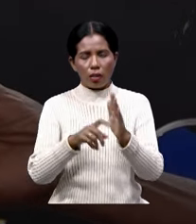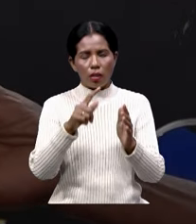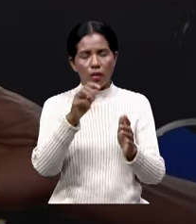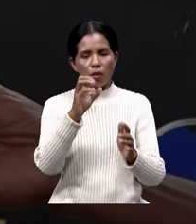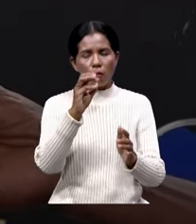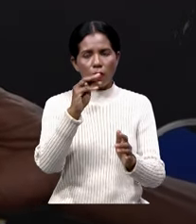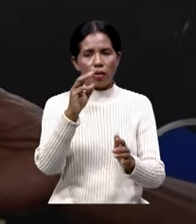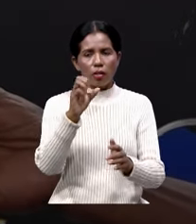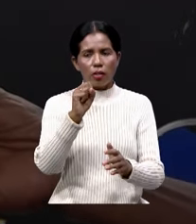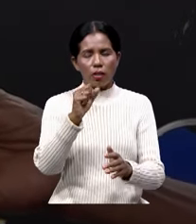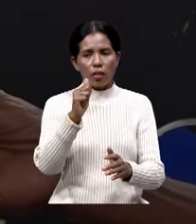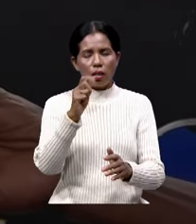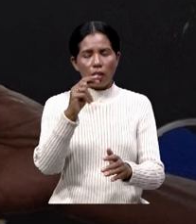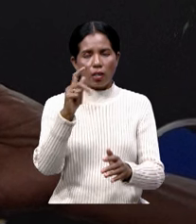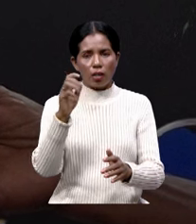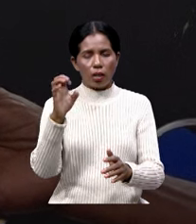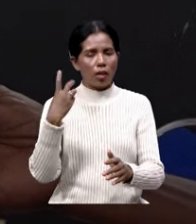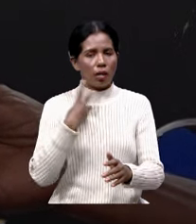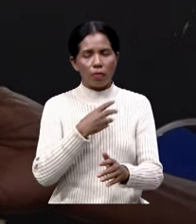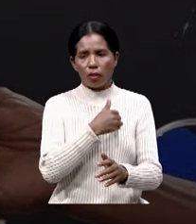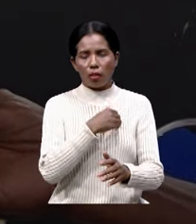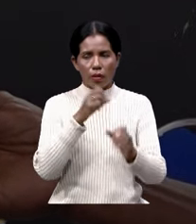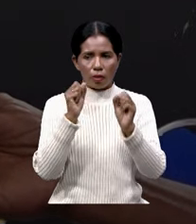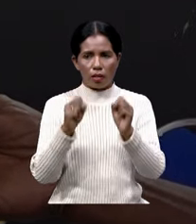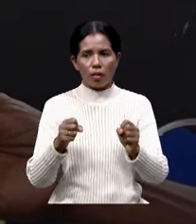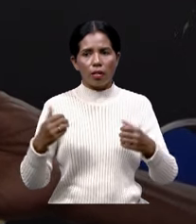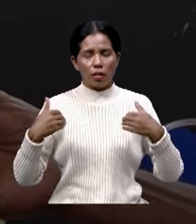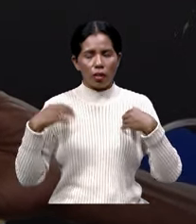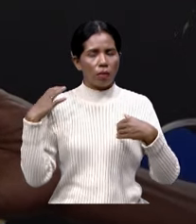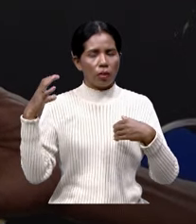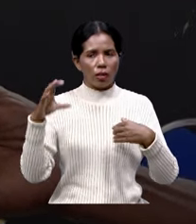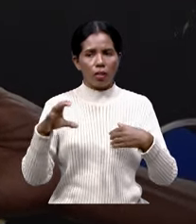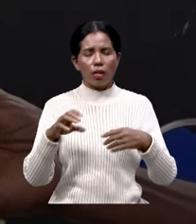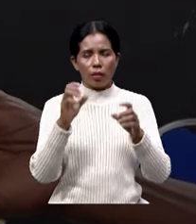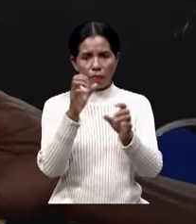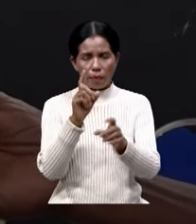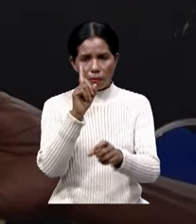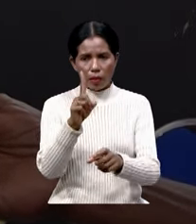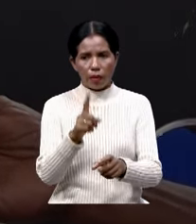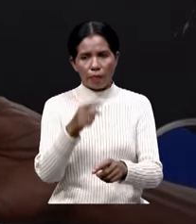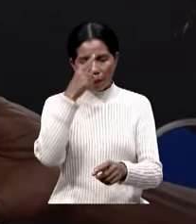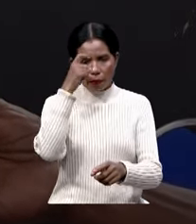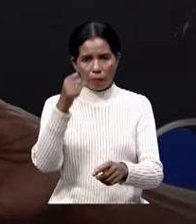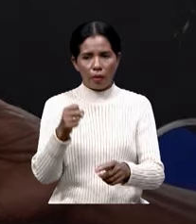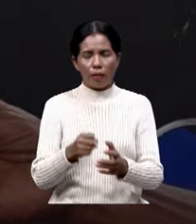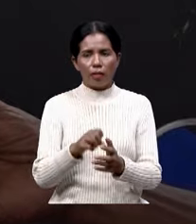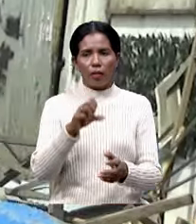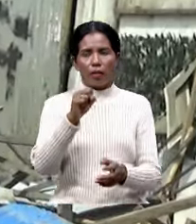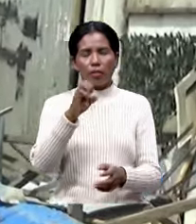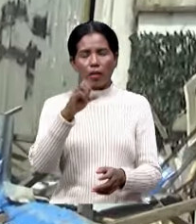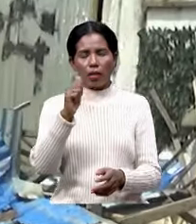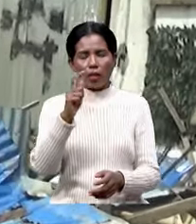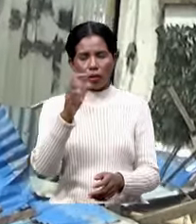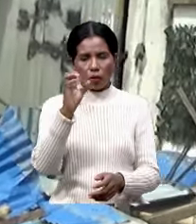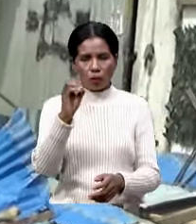organização sim le até te amo sirok bele atua le sirok competência ta tua mesa tamba ne senhor secretário estado